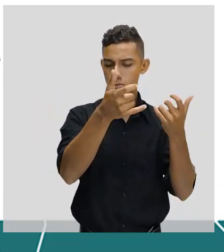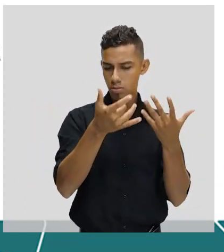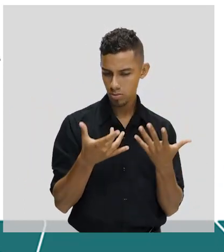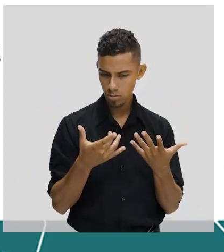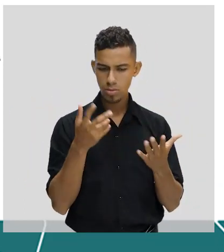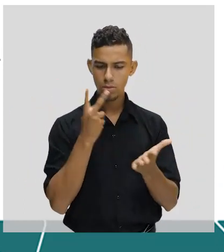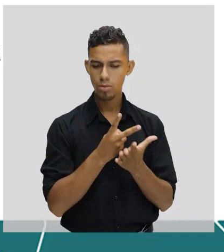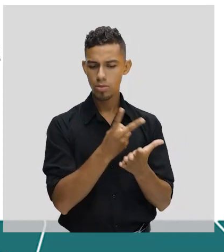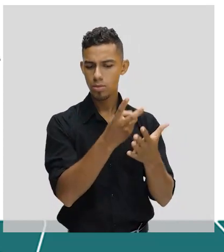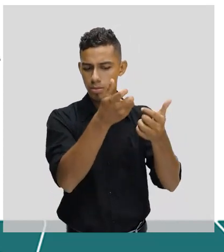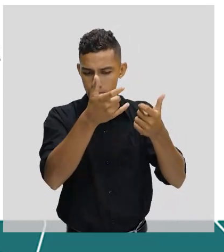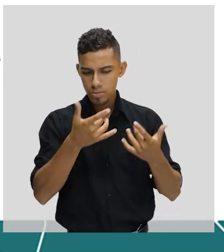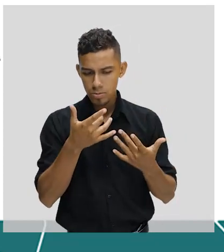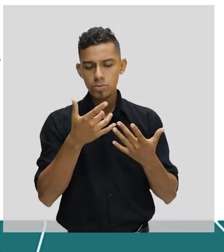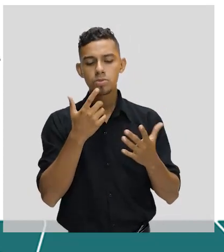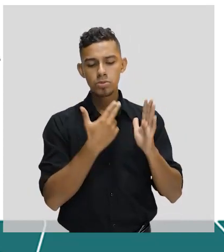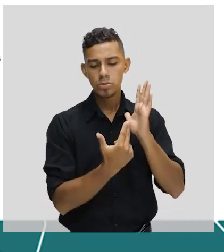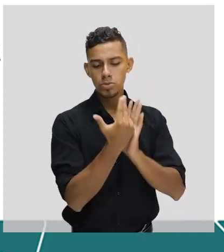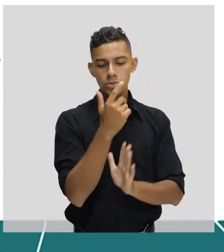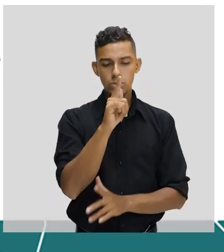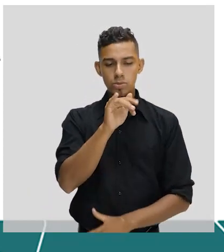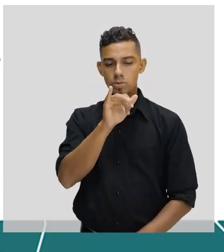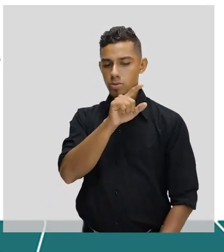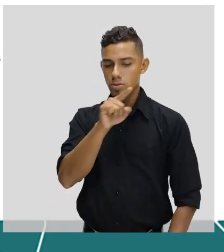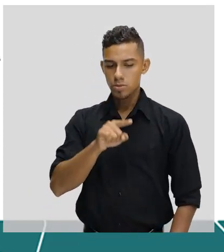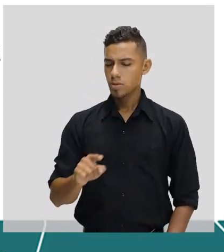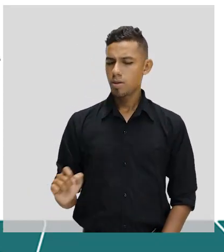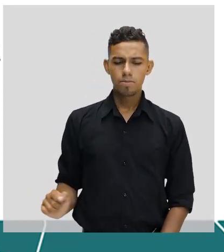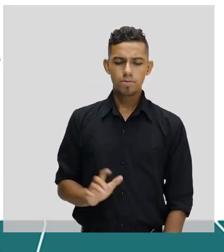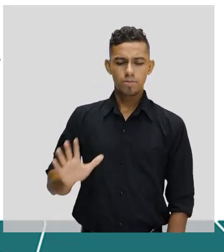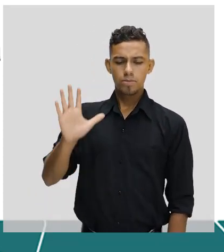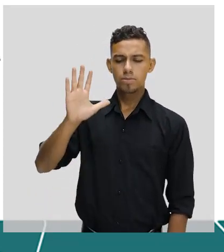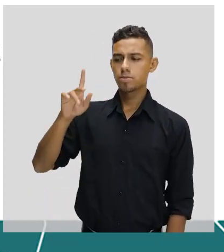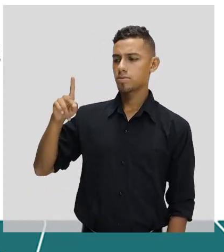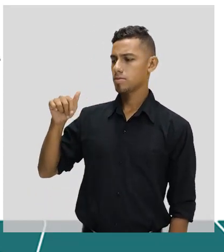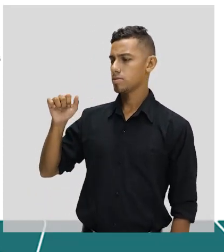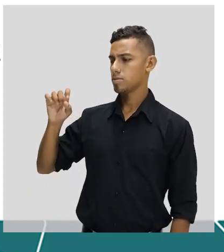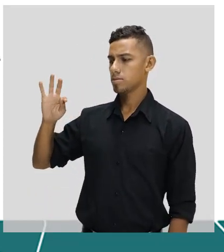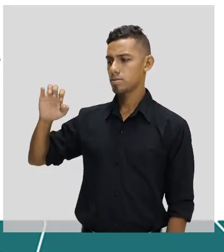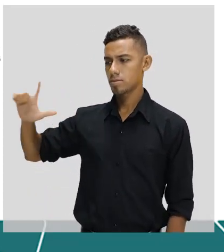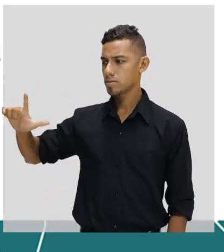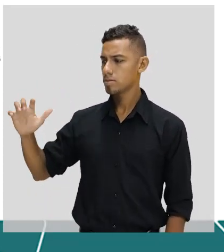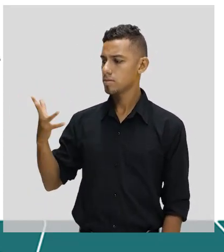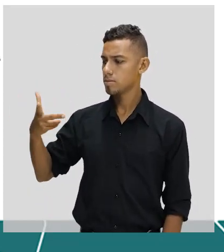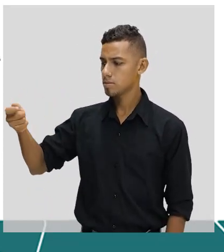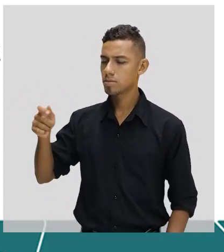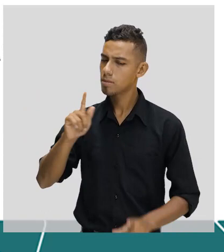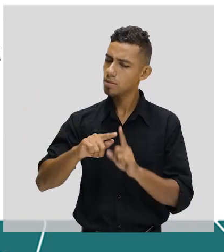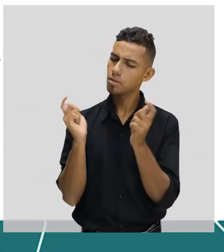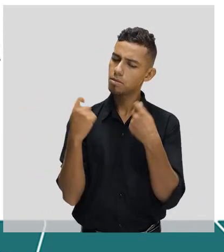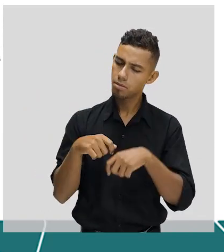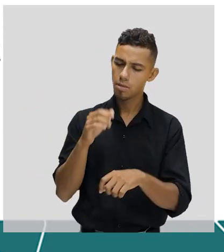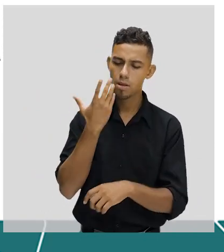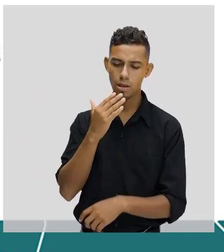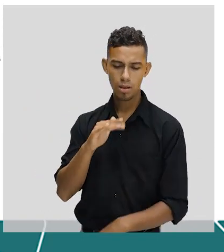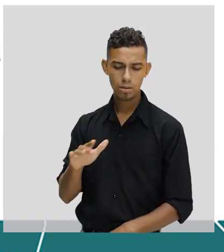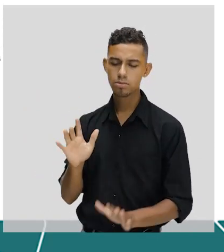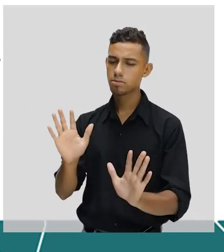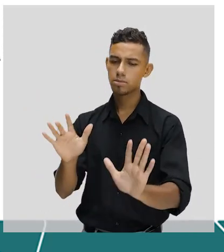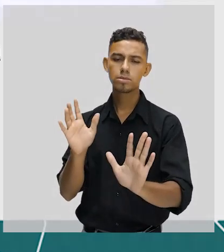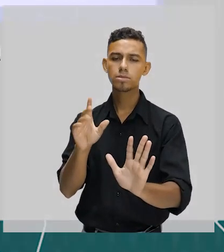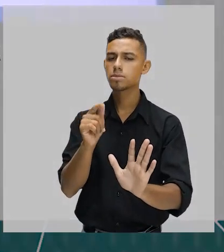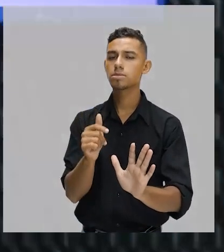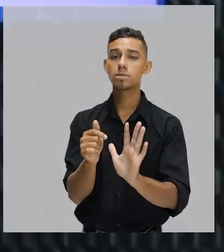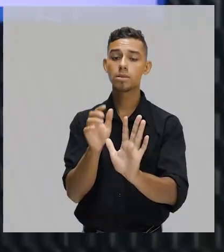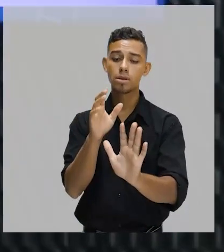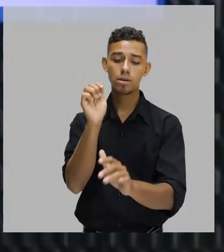eu sempre digo que é um giz metido à besta, porque ele é caro pra caramba. Se ele tiver qualidade, você pode encontrar um mais baratinho, sem problema nenhum. Mas,